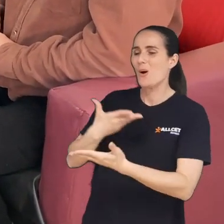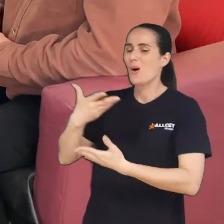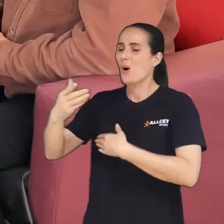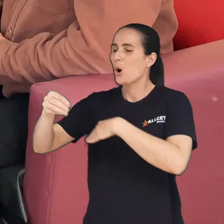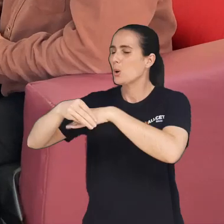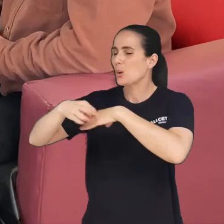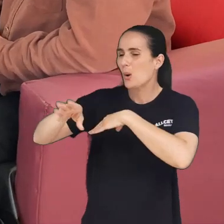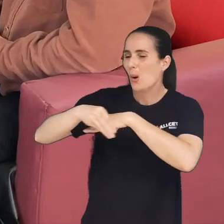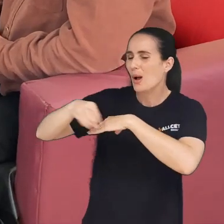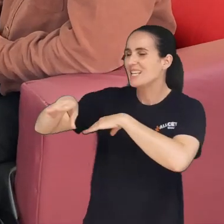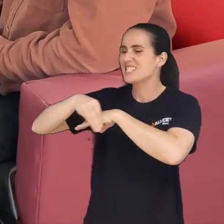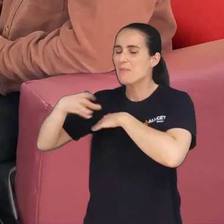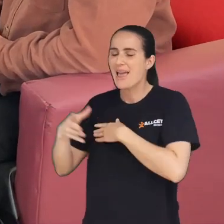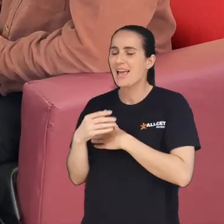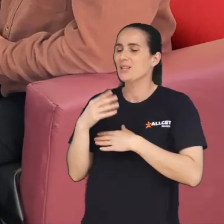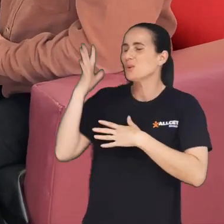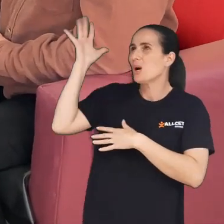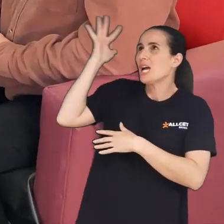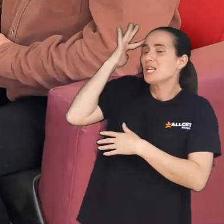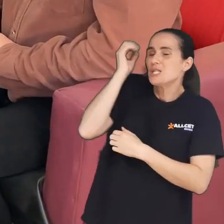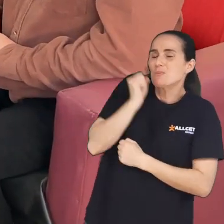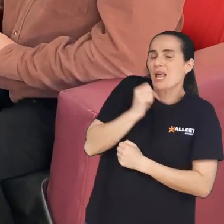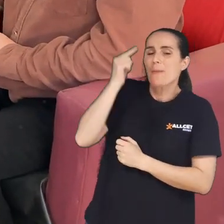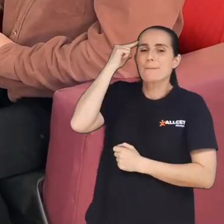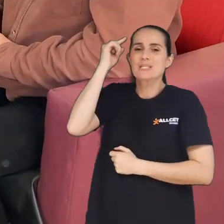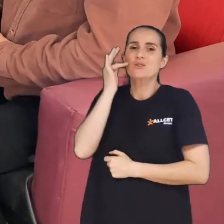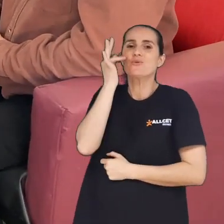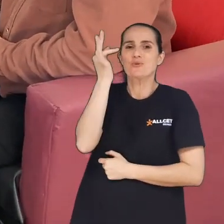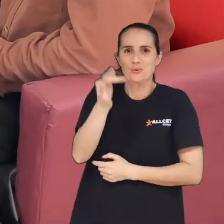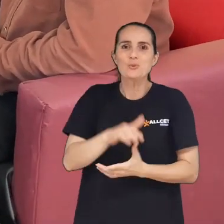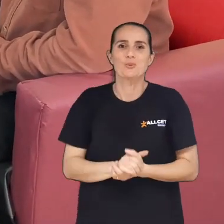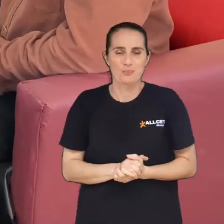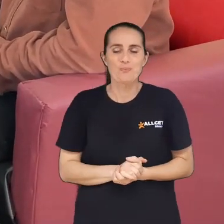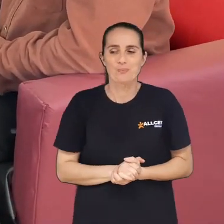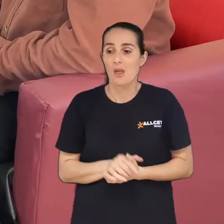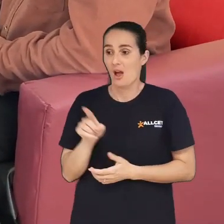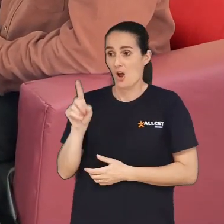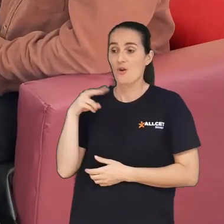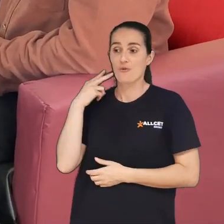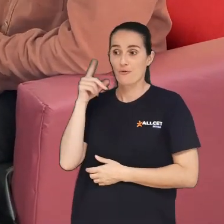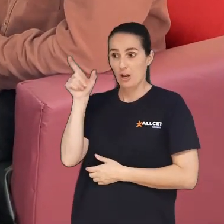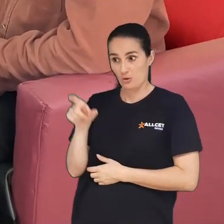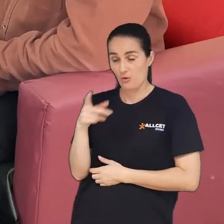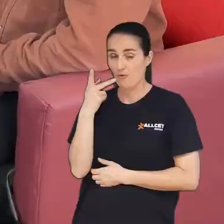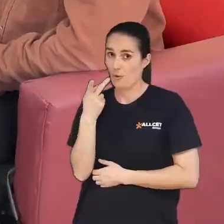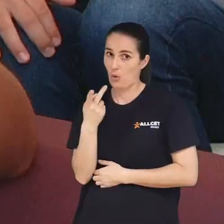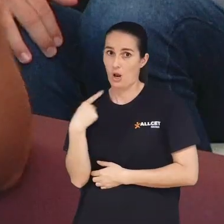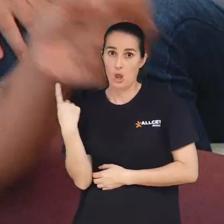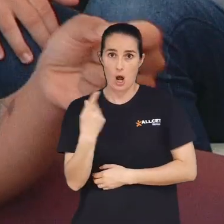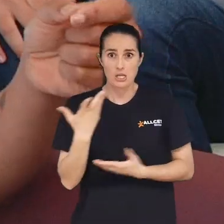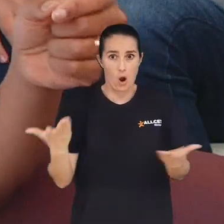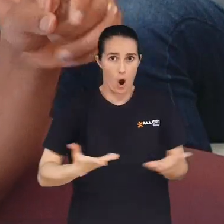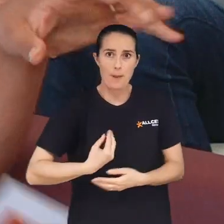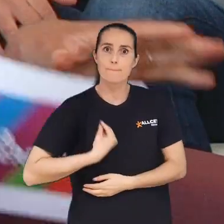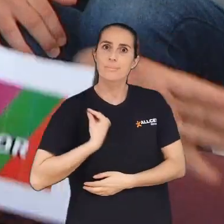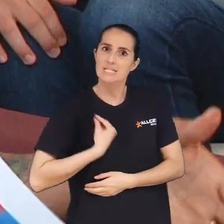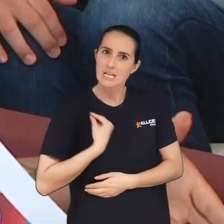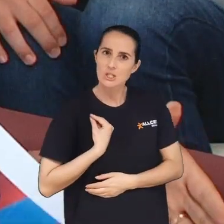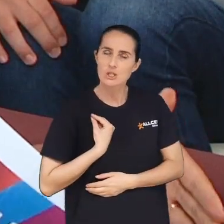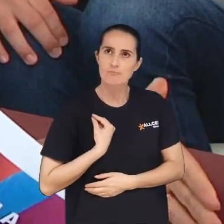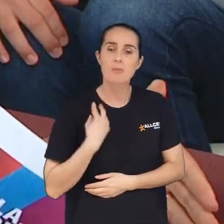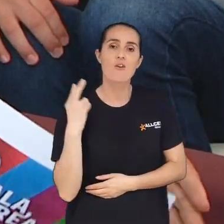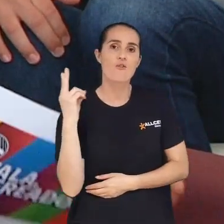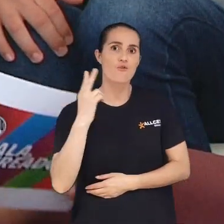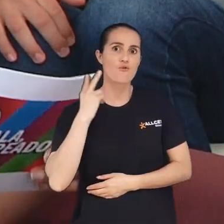pode compartilhar todo esse conhecimento, inspiração e pensando no futuro. Como o vereador disse, nós